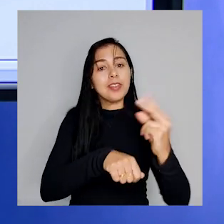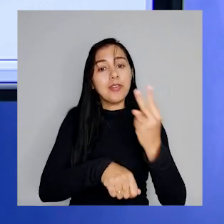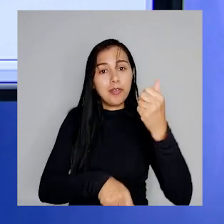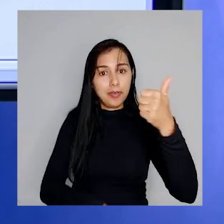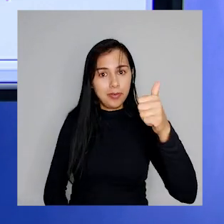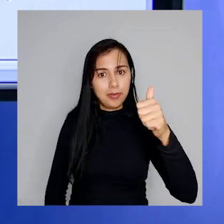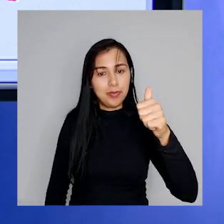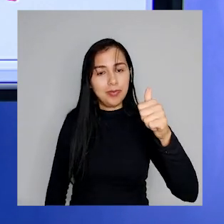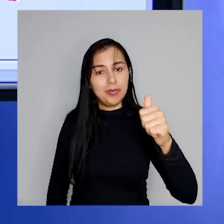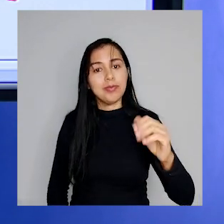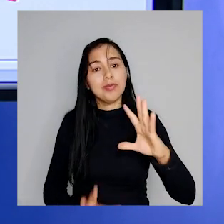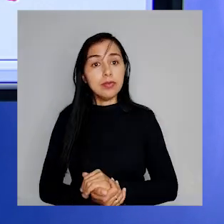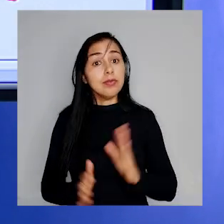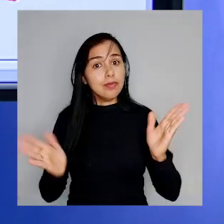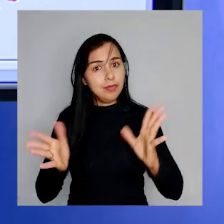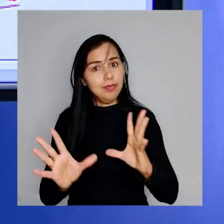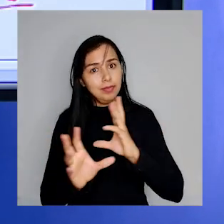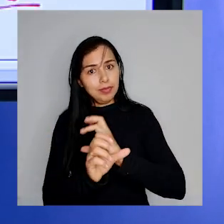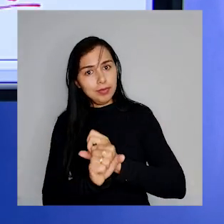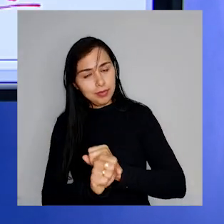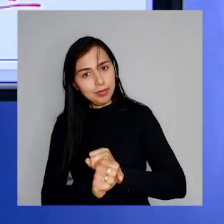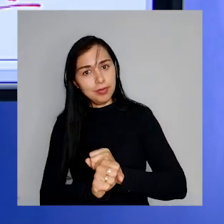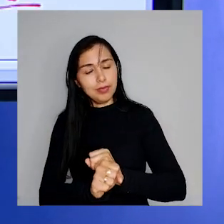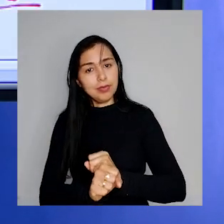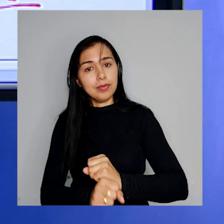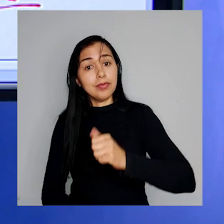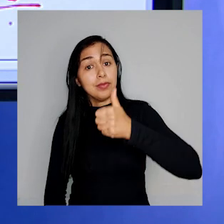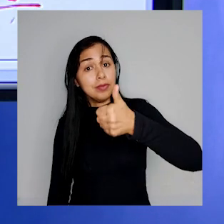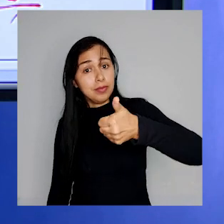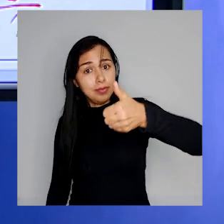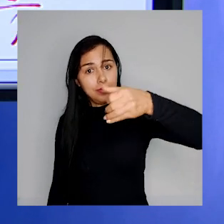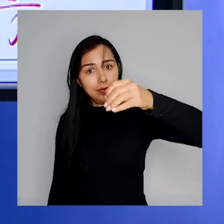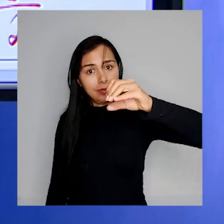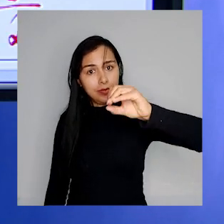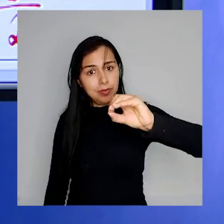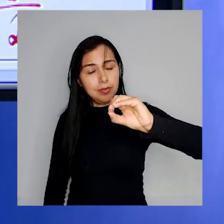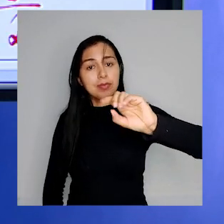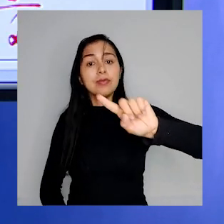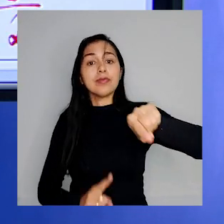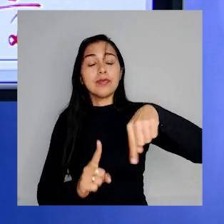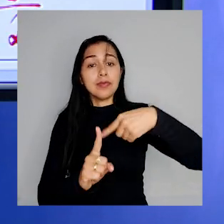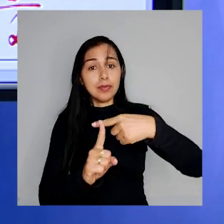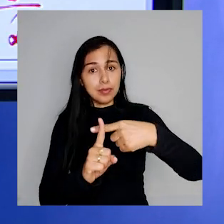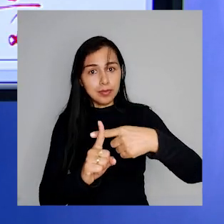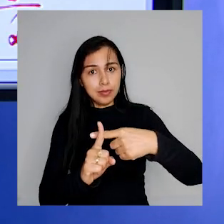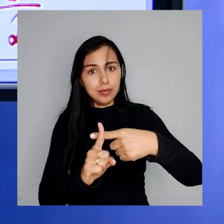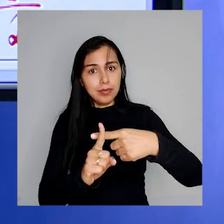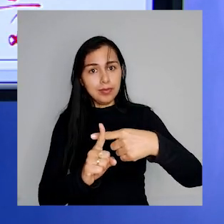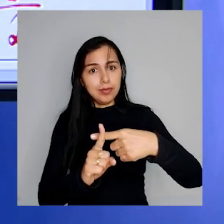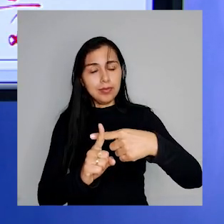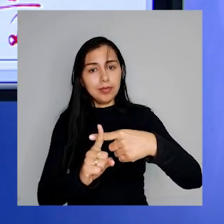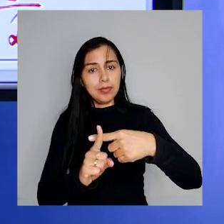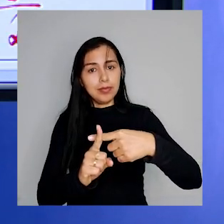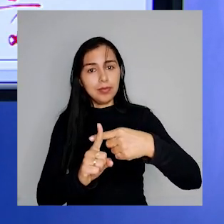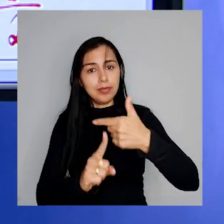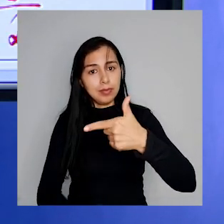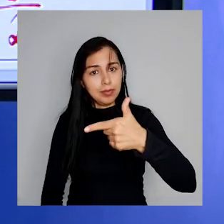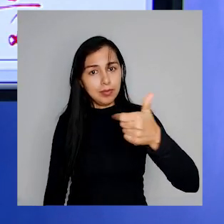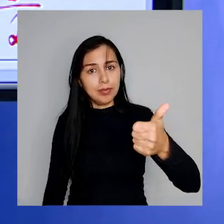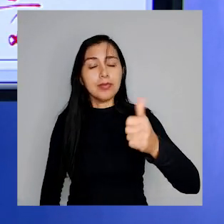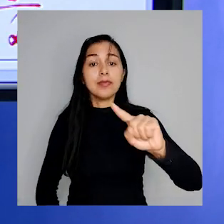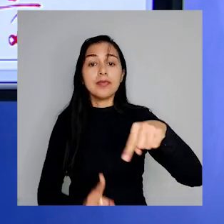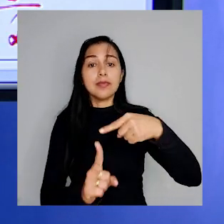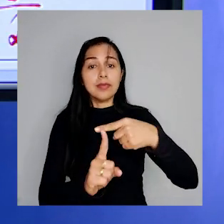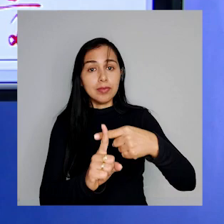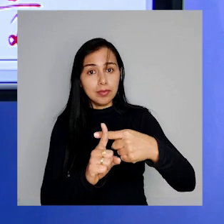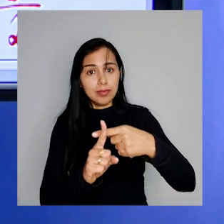11. Fazendo essa soma aí, 1 mais 1, 2, e somando aqui o outro lado, 1